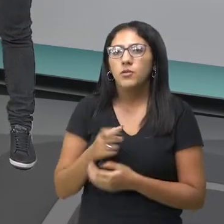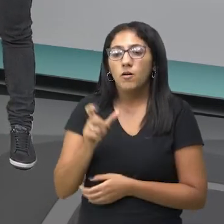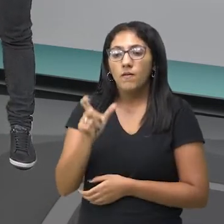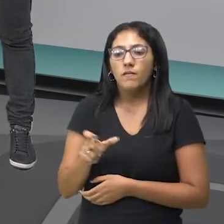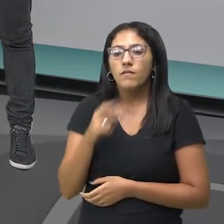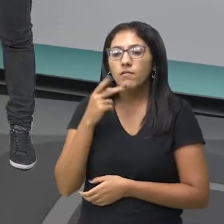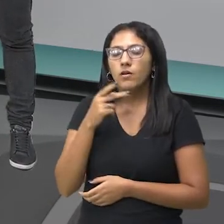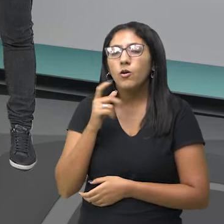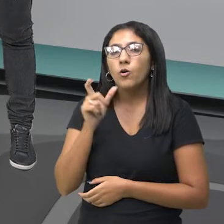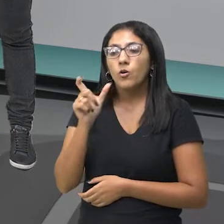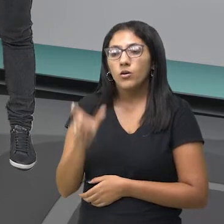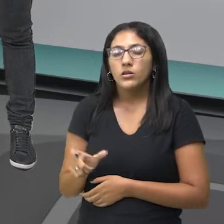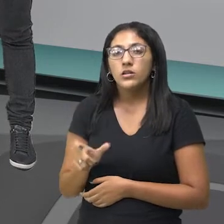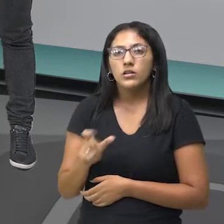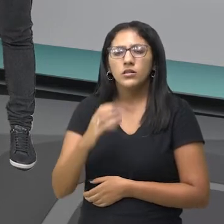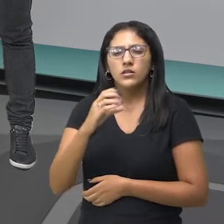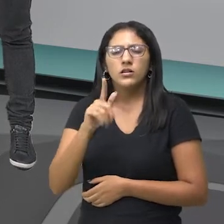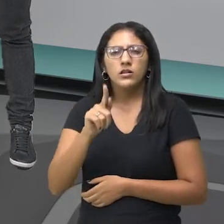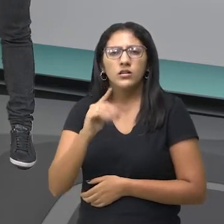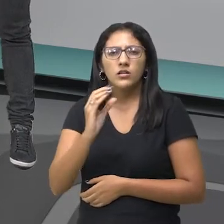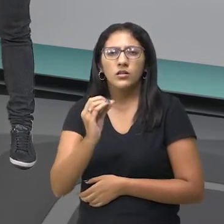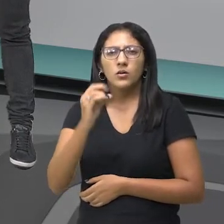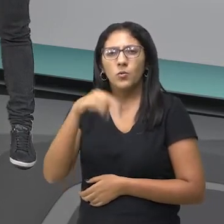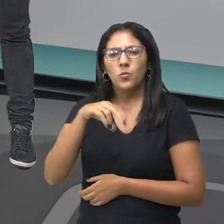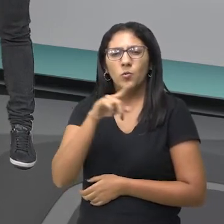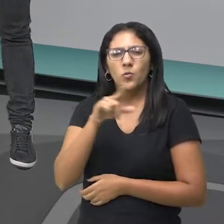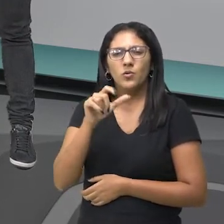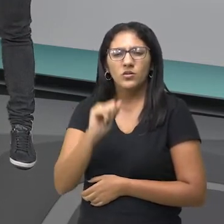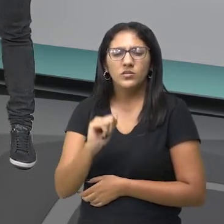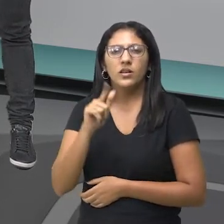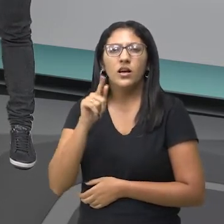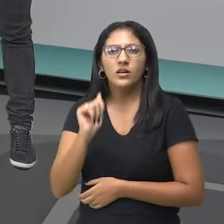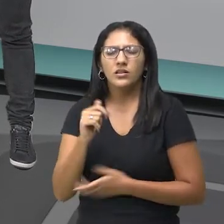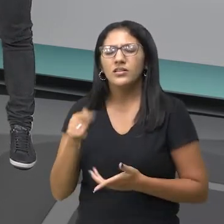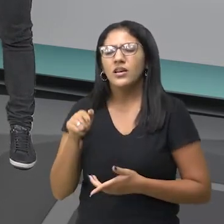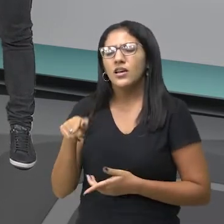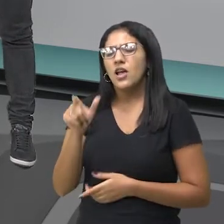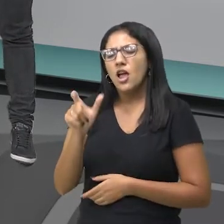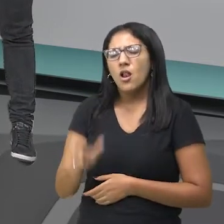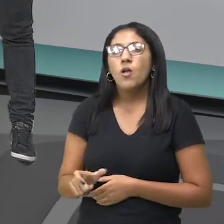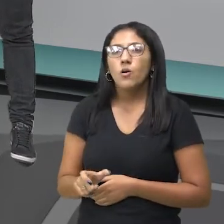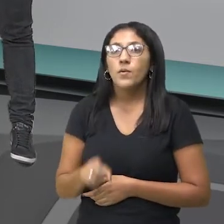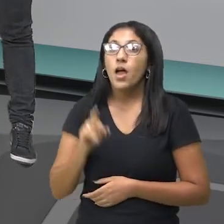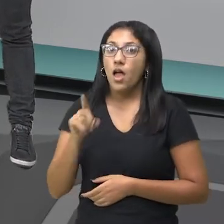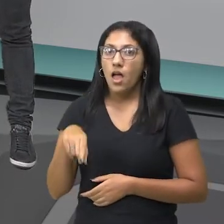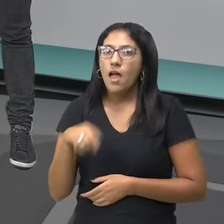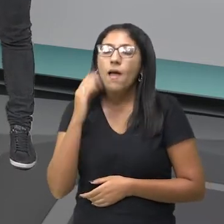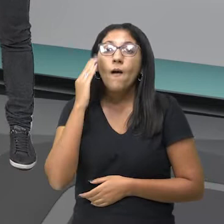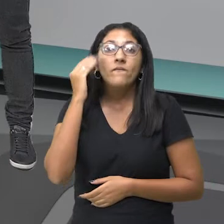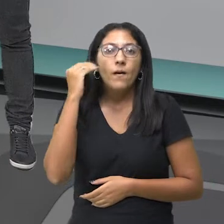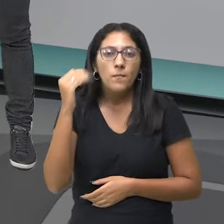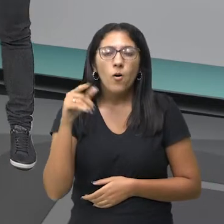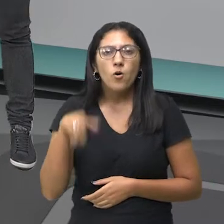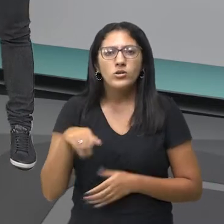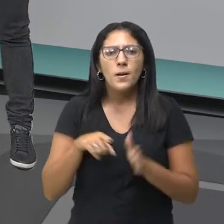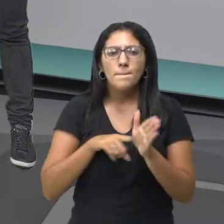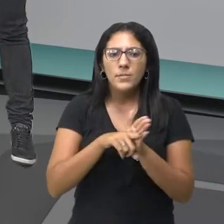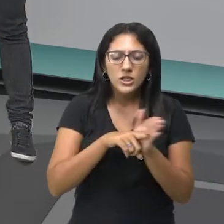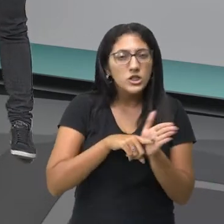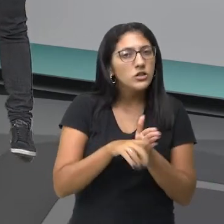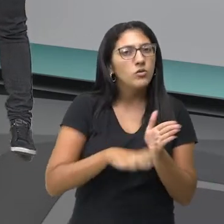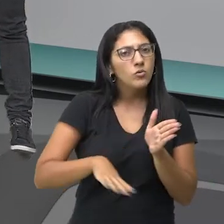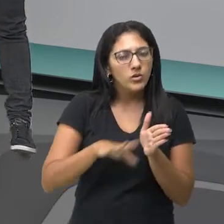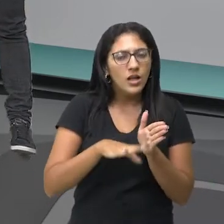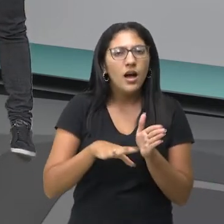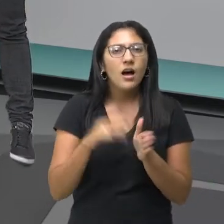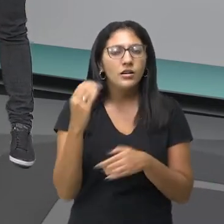isso? Gonzaga, diz Gonzaga. Para ele, só lembrando, quem é Gonzaga é um dos pesquisadores que foram convidados para falar